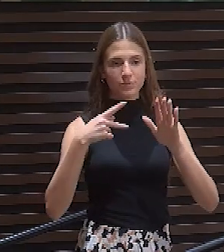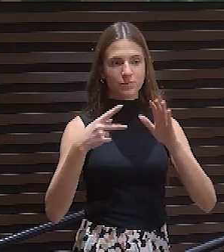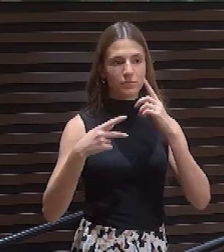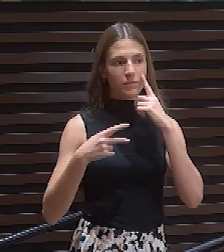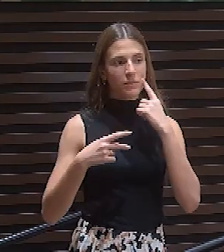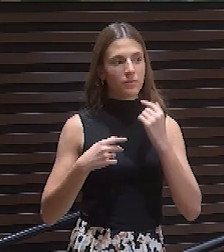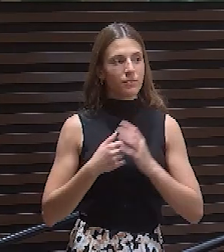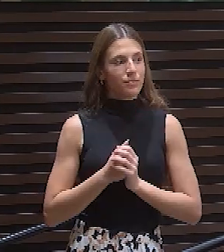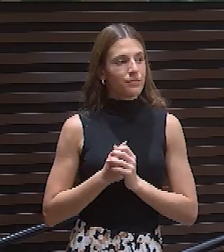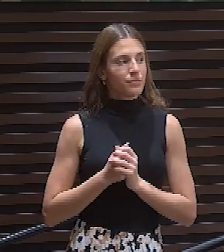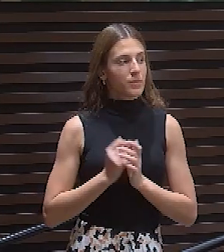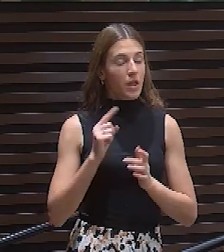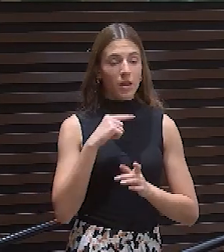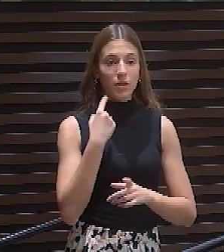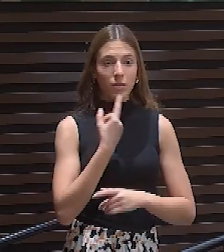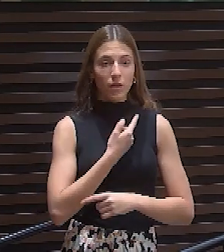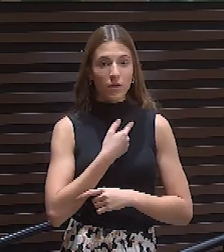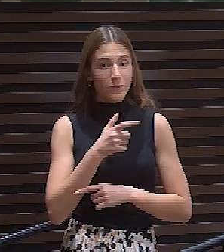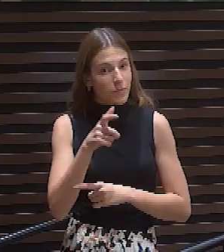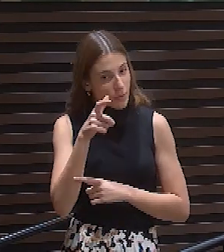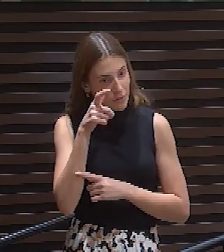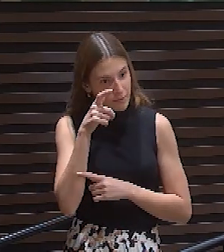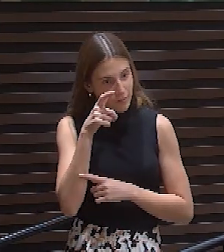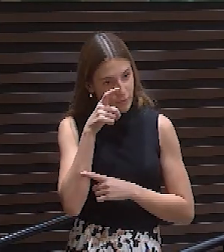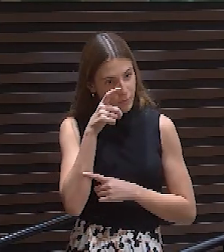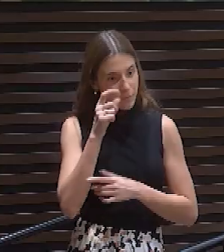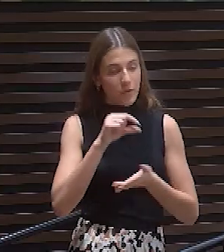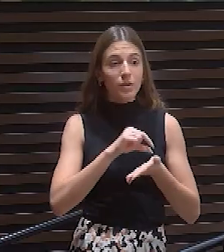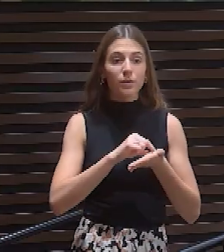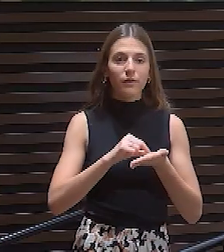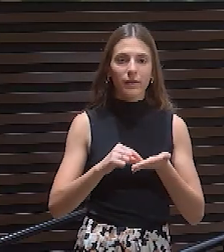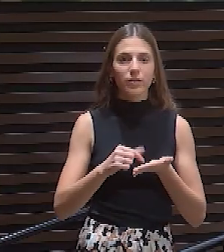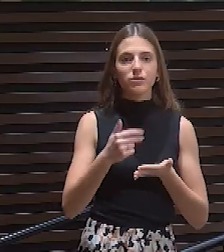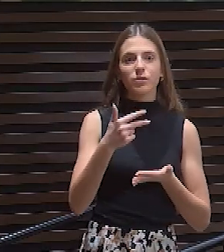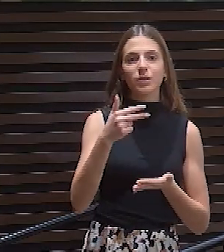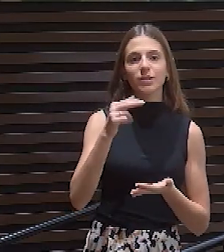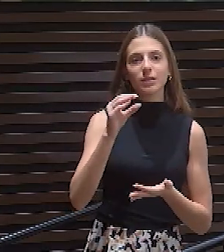Nós vamos observar aqui no verso 30